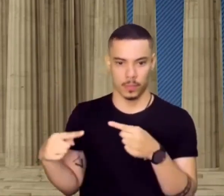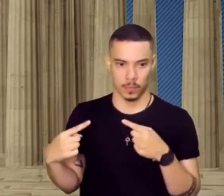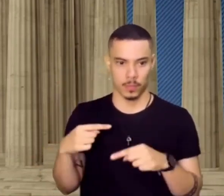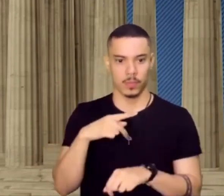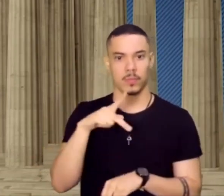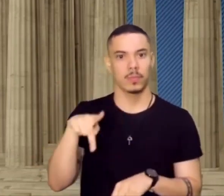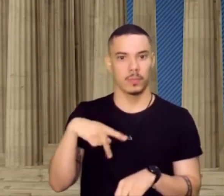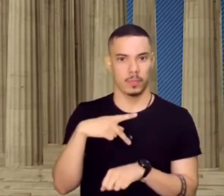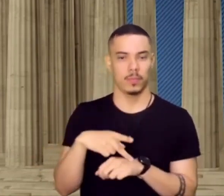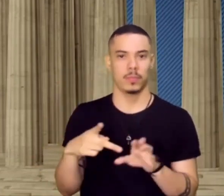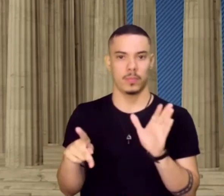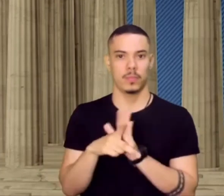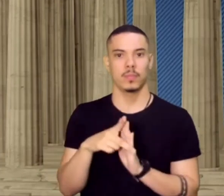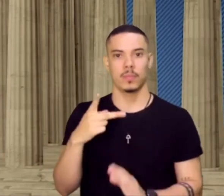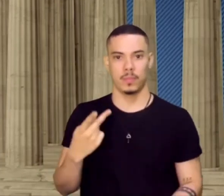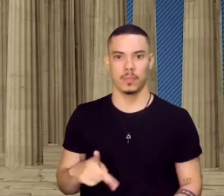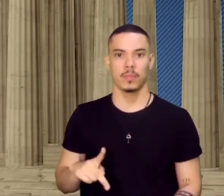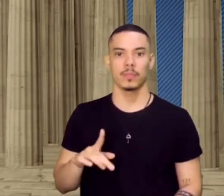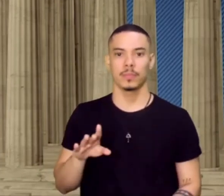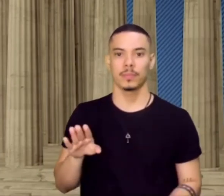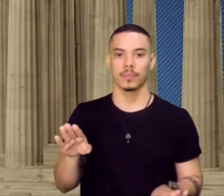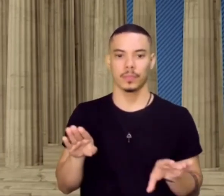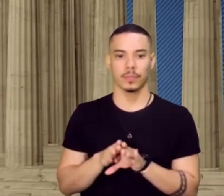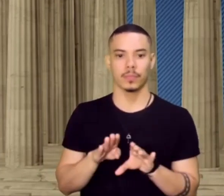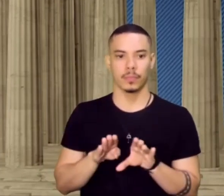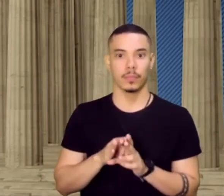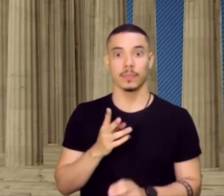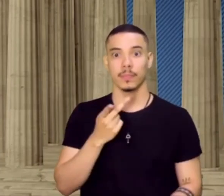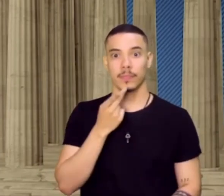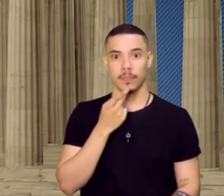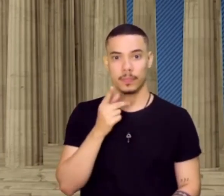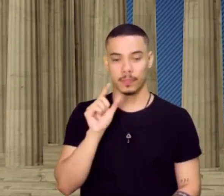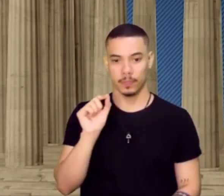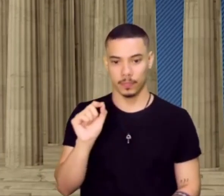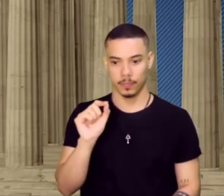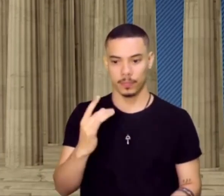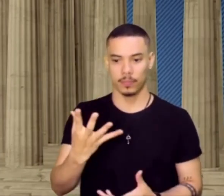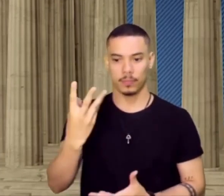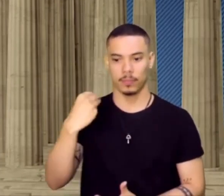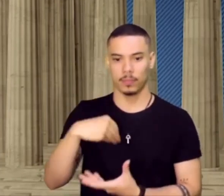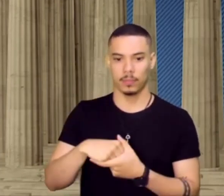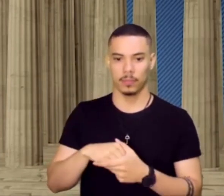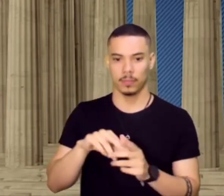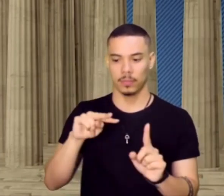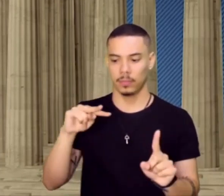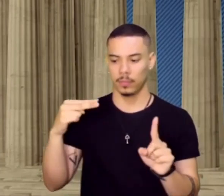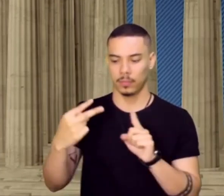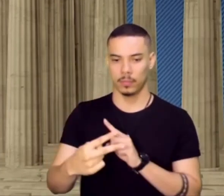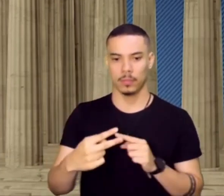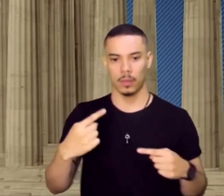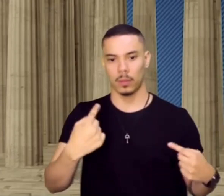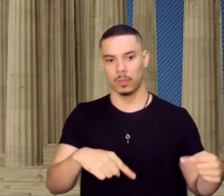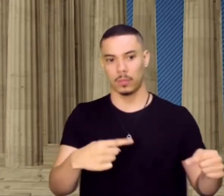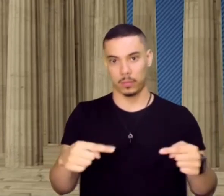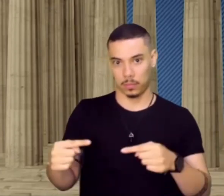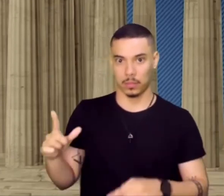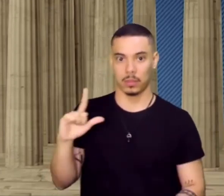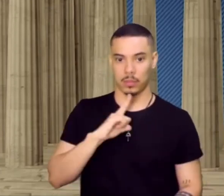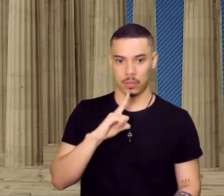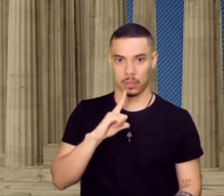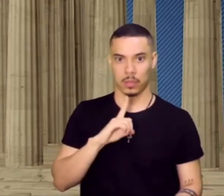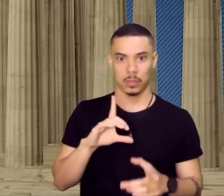do nosso também. Ele escreve assim: dentro da perspectiva da política existe a